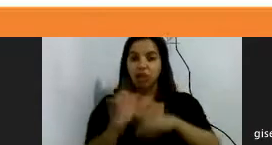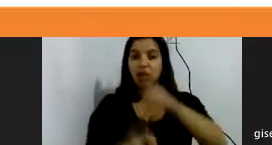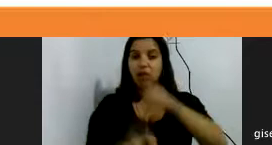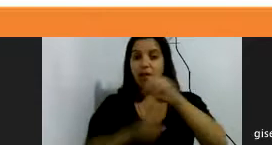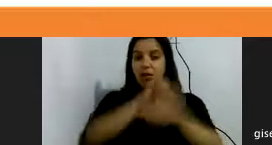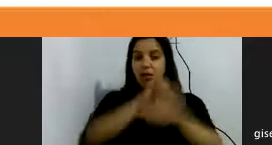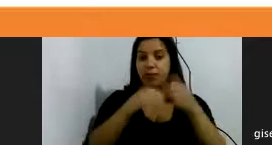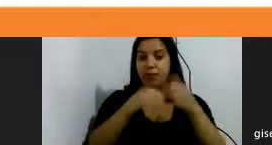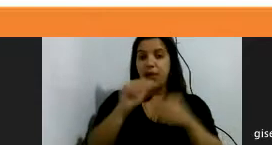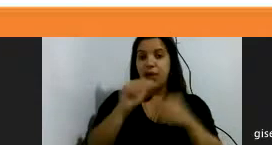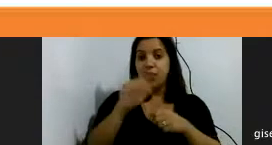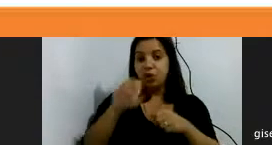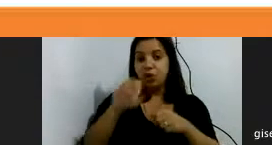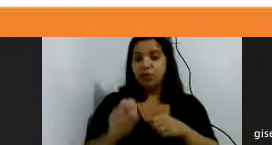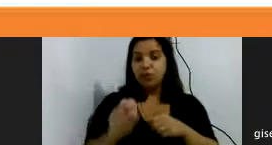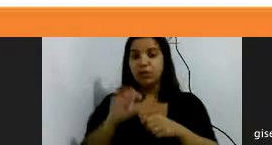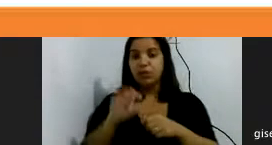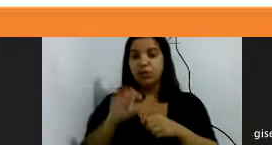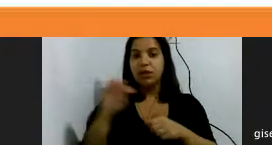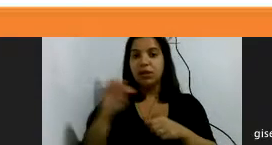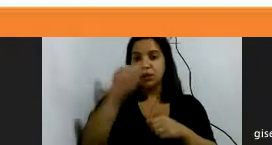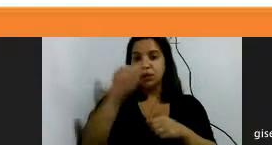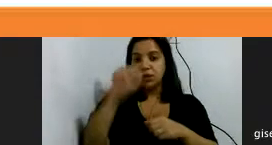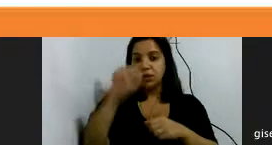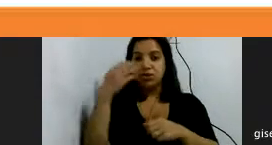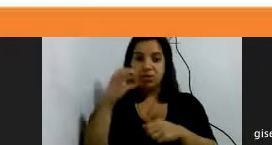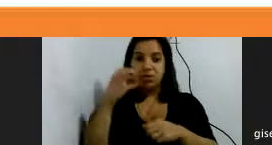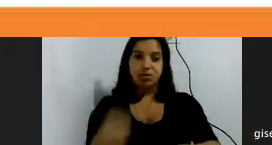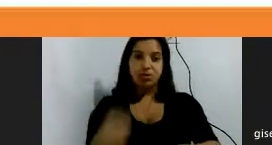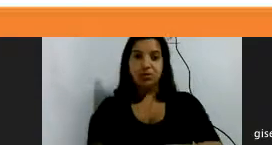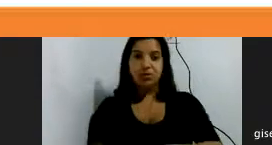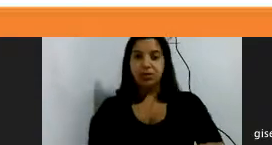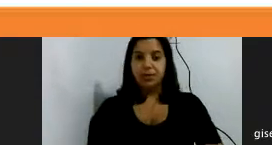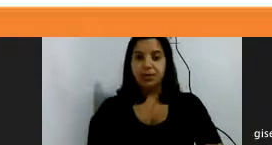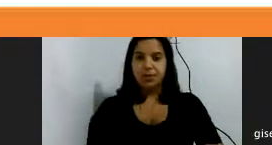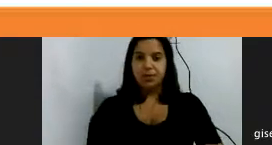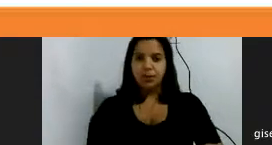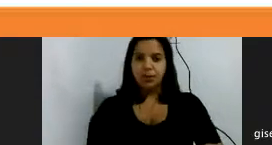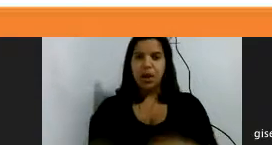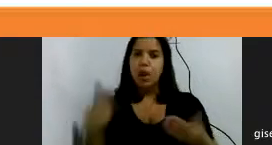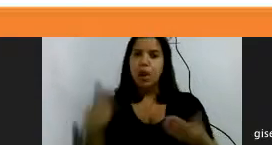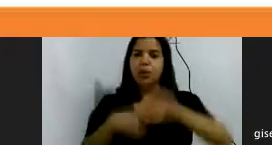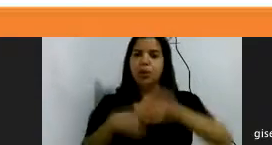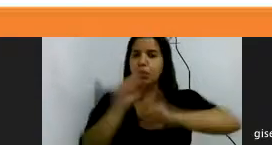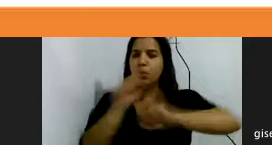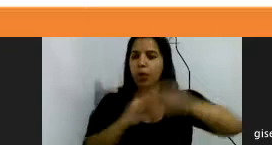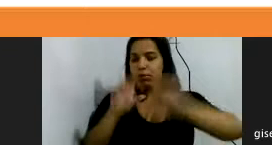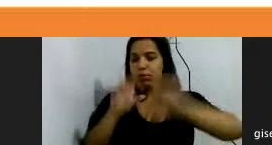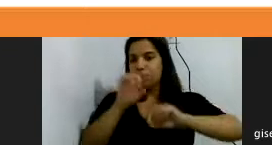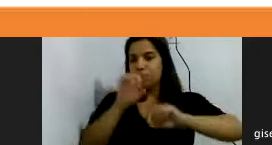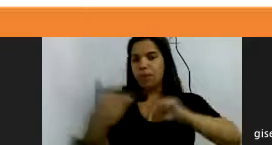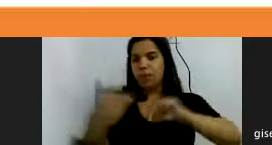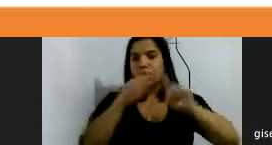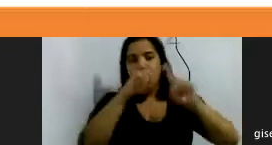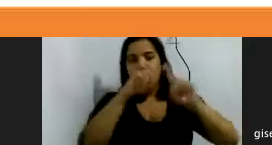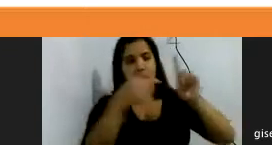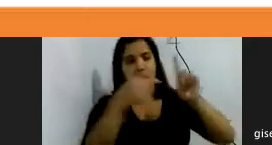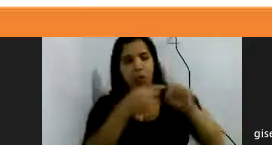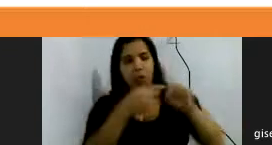tornam ativos a 37 graus. Então, o que acontece depois que a gente tem a formação